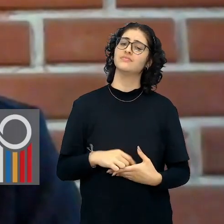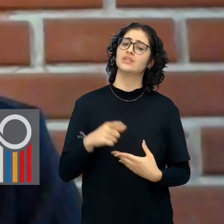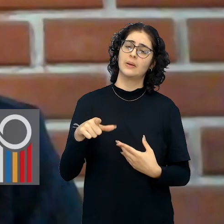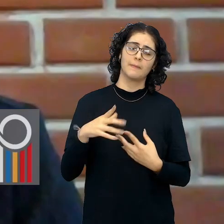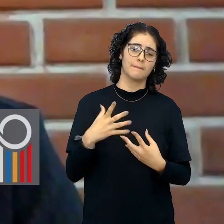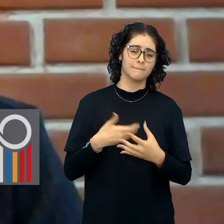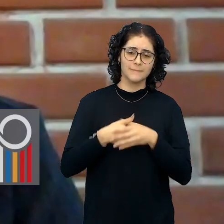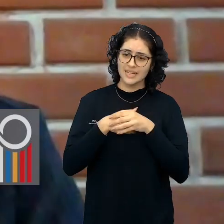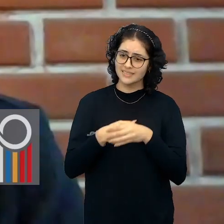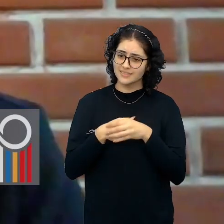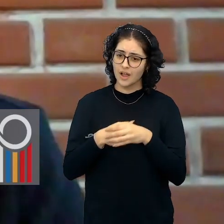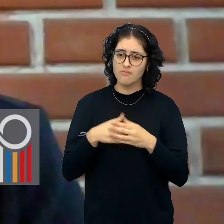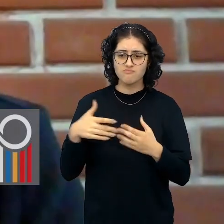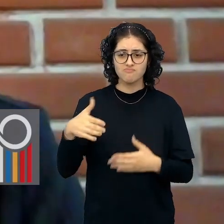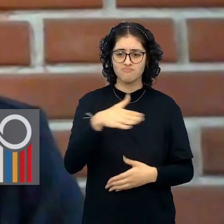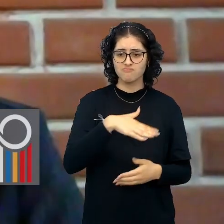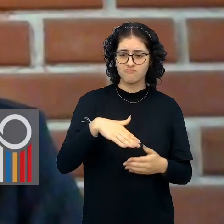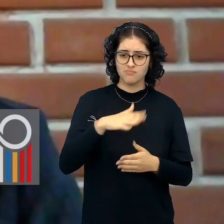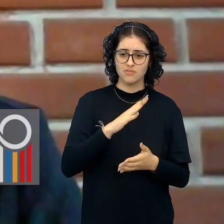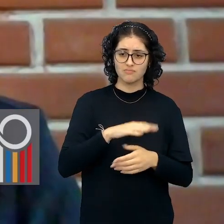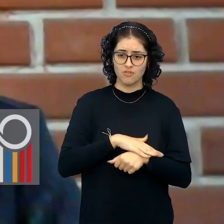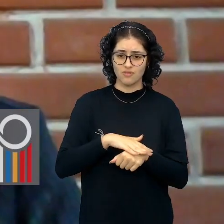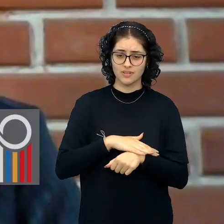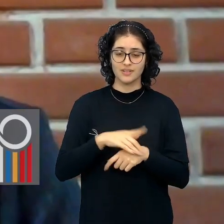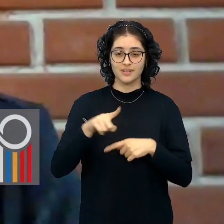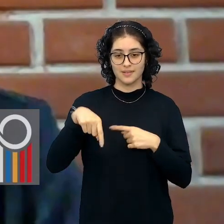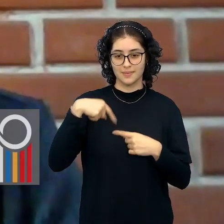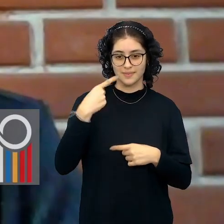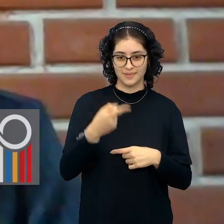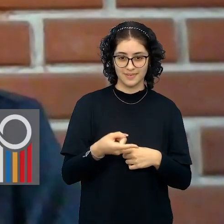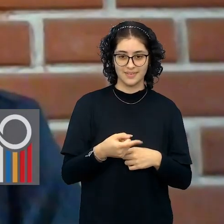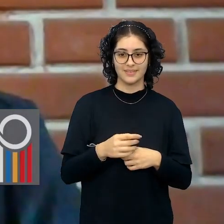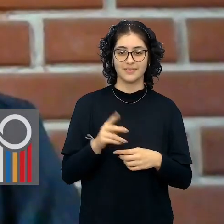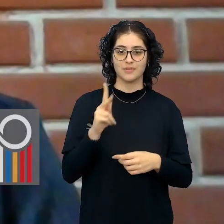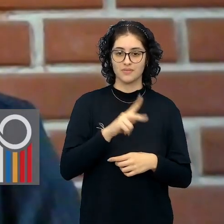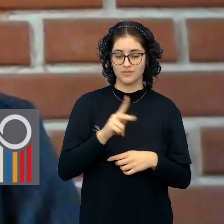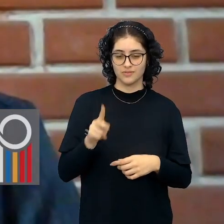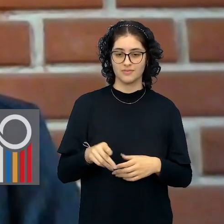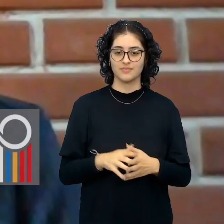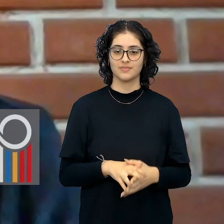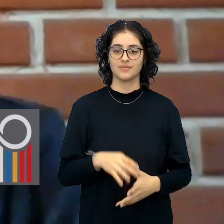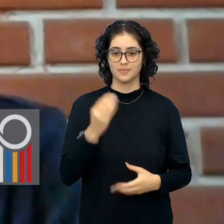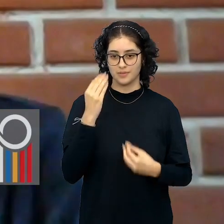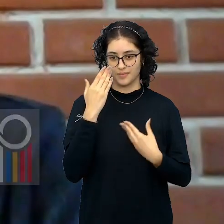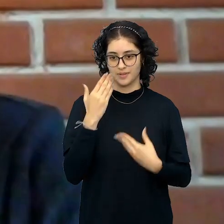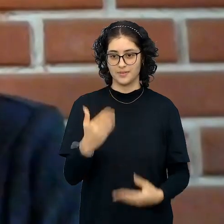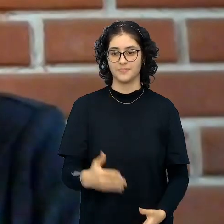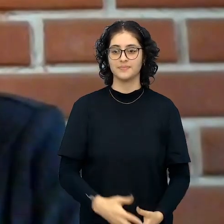conversar com vocês. Até a próxima, professores, professoras. Muito obrigada.